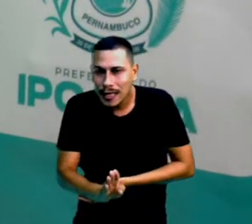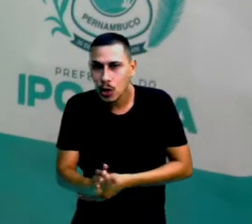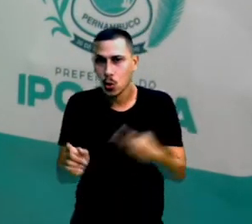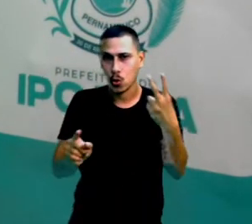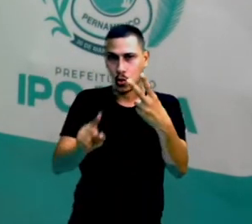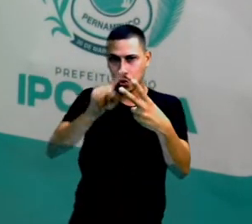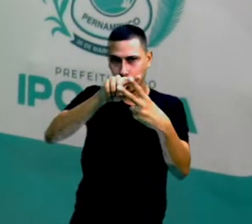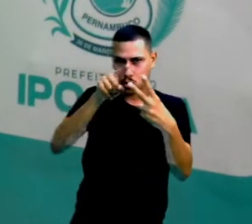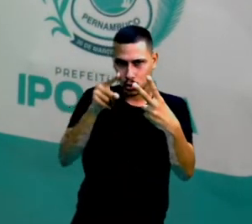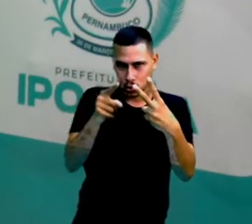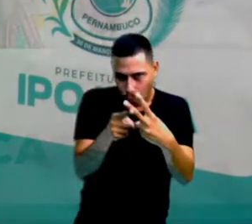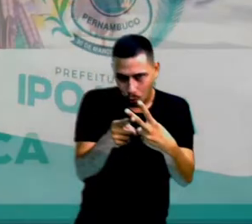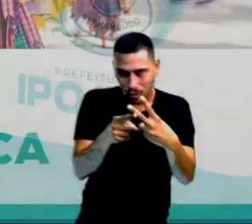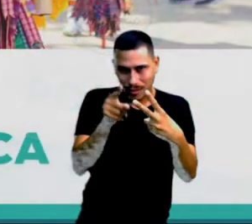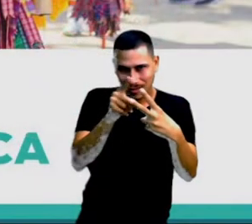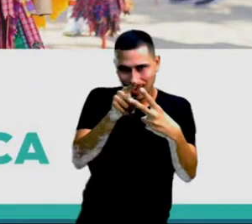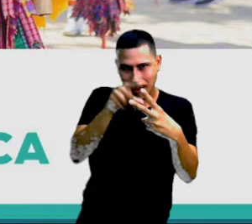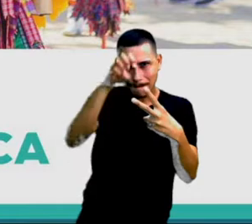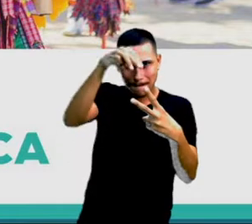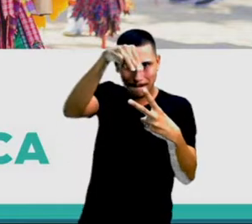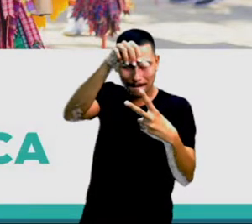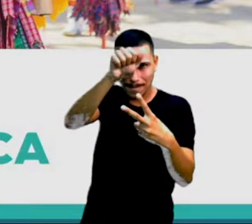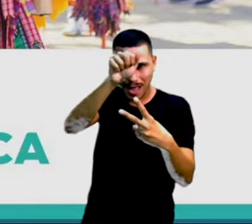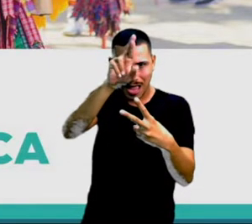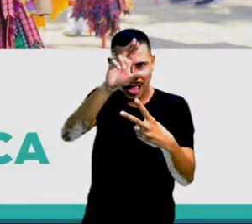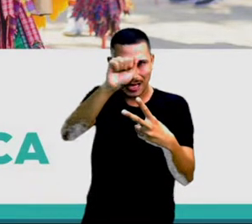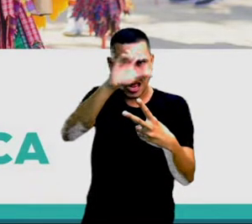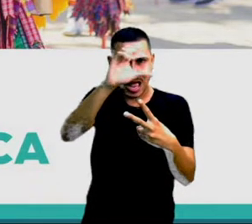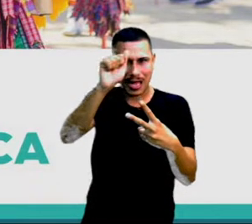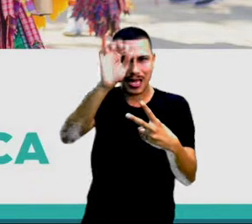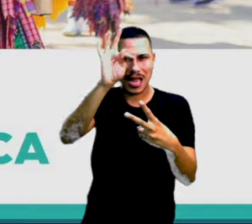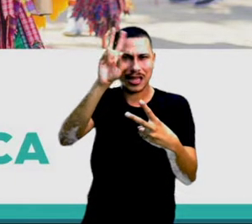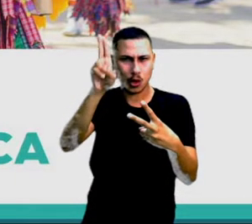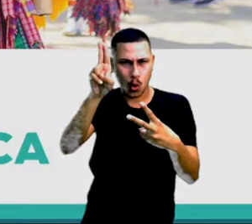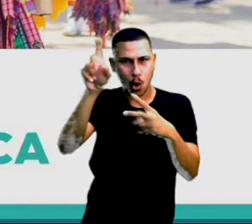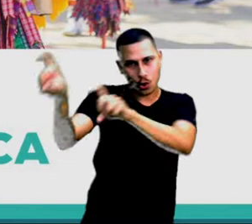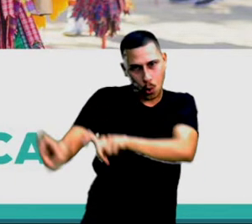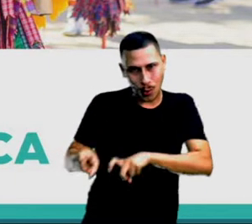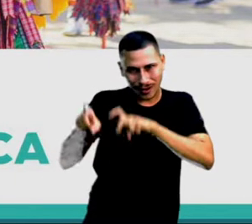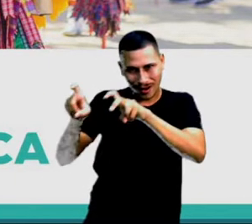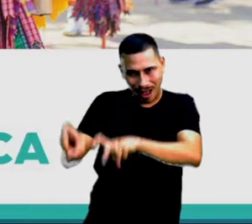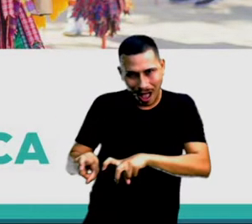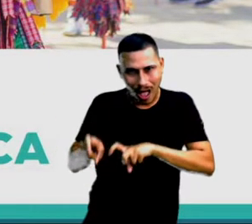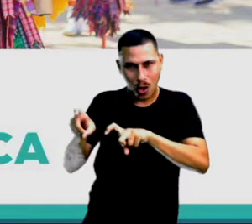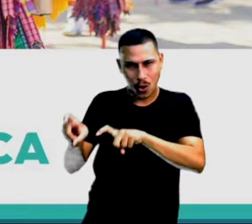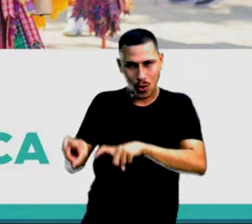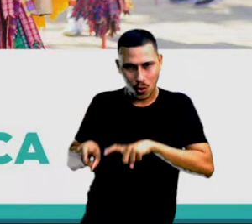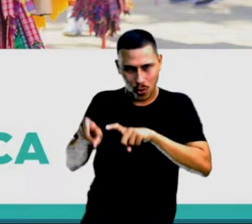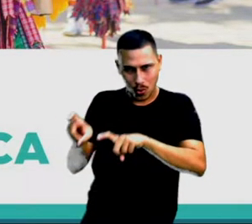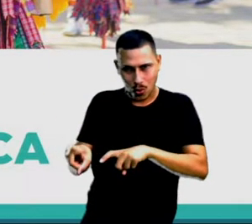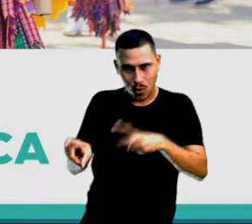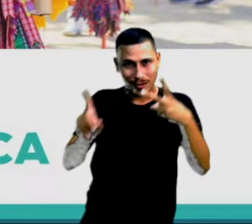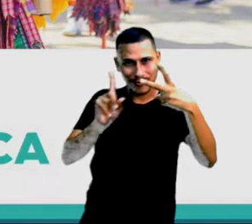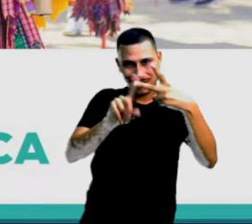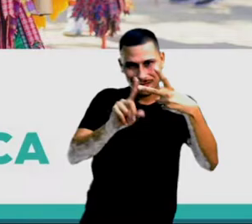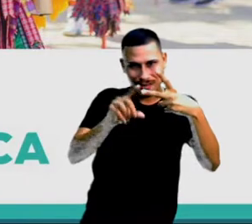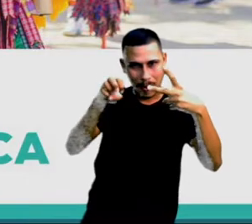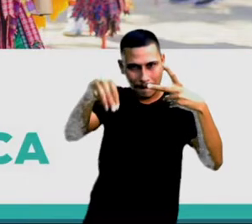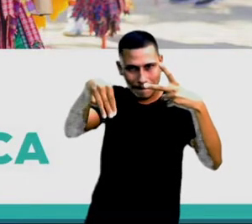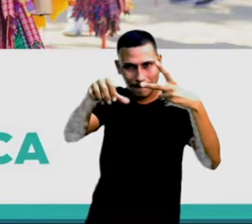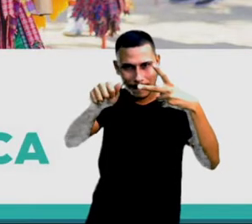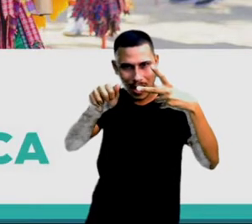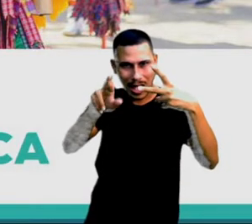baque solto, ou o maracatu rural, e o de baque virado, que é aquele que